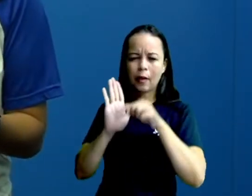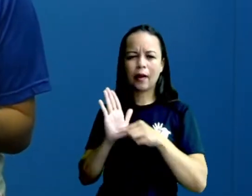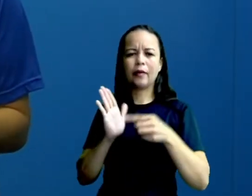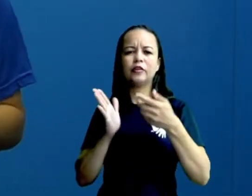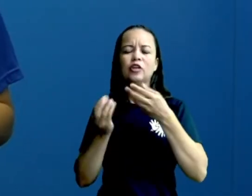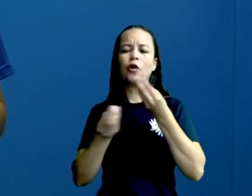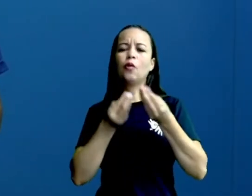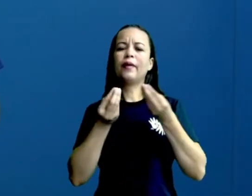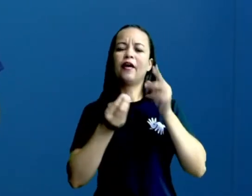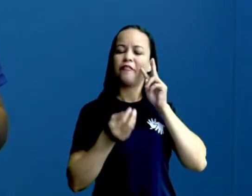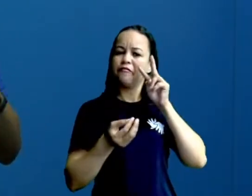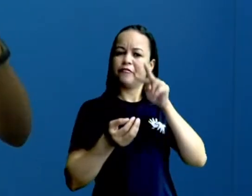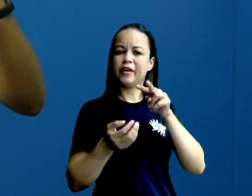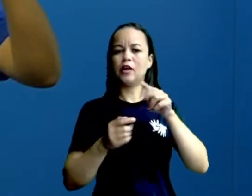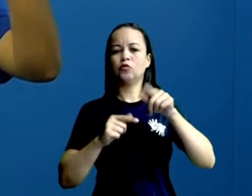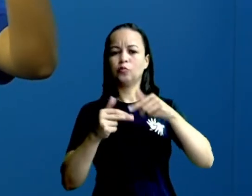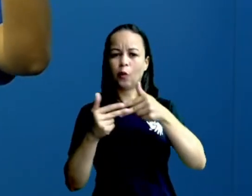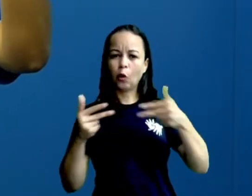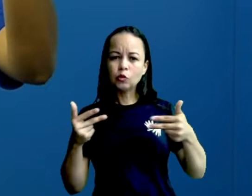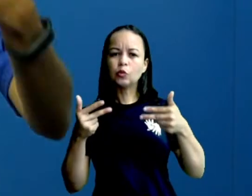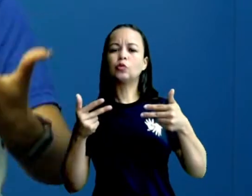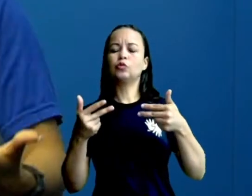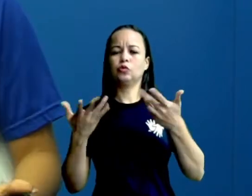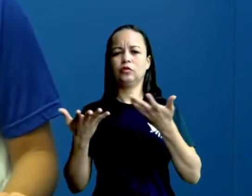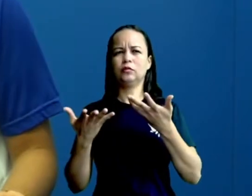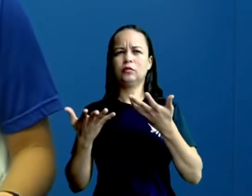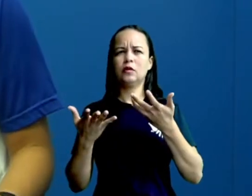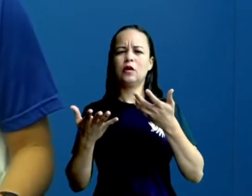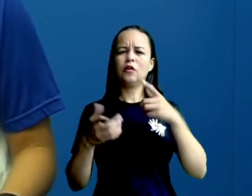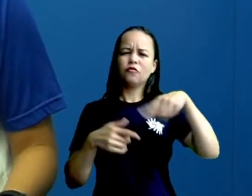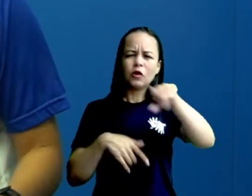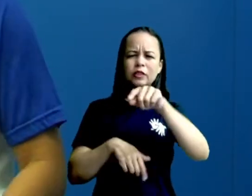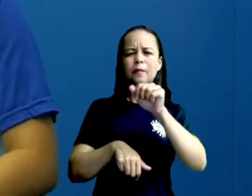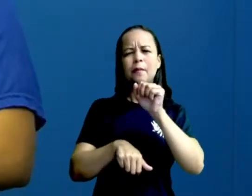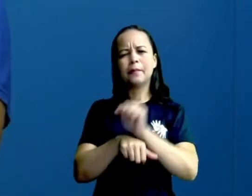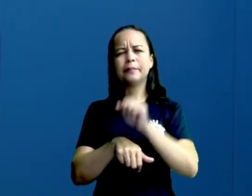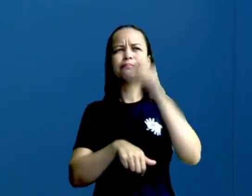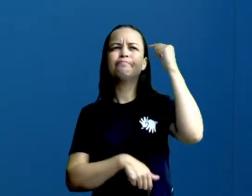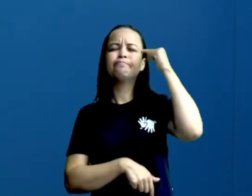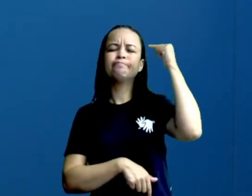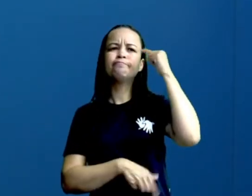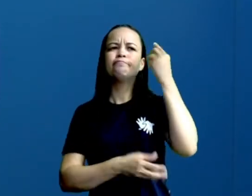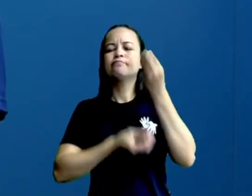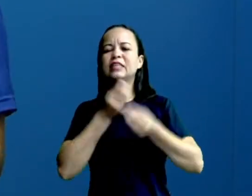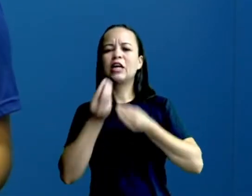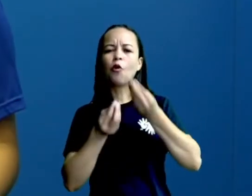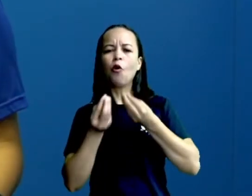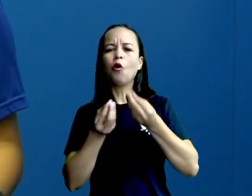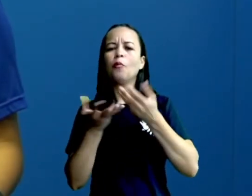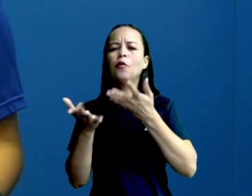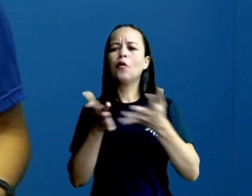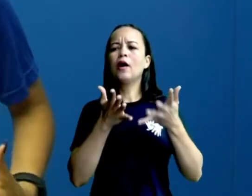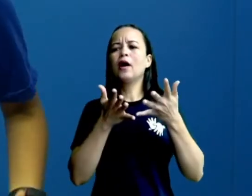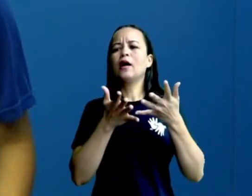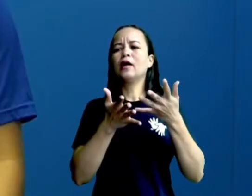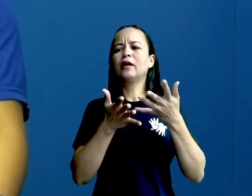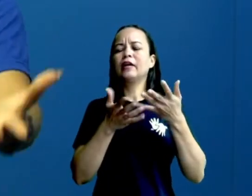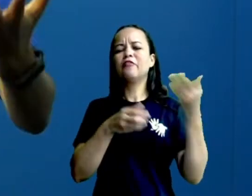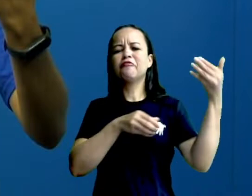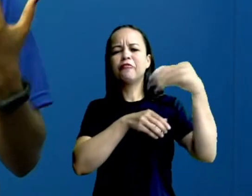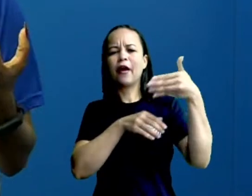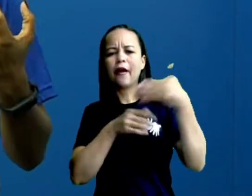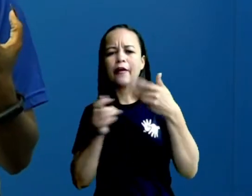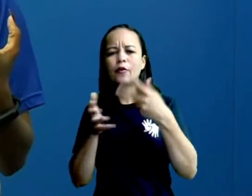ofertados? Você já parou para pensar de onde foi que veio esses produtos? Como foi que ele chegou nesse formato? Qual